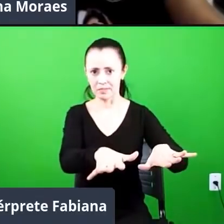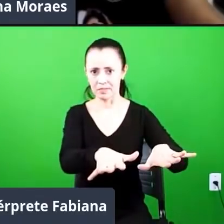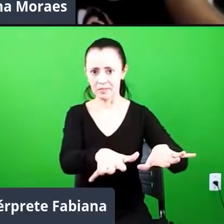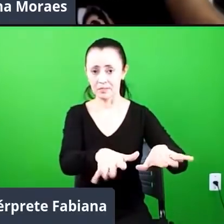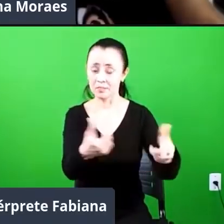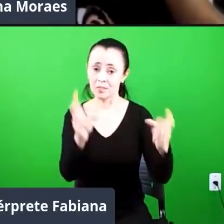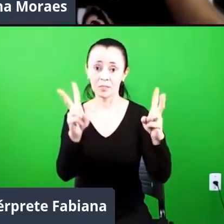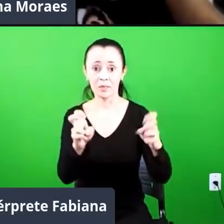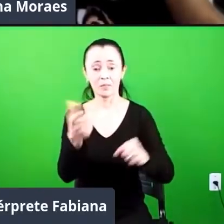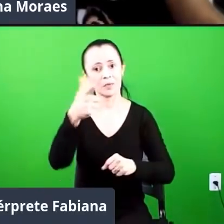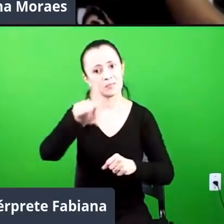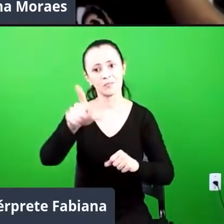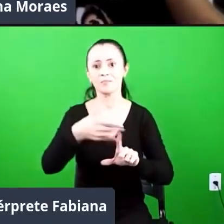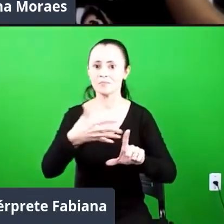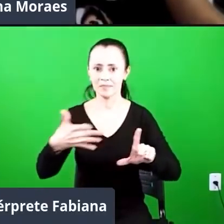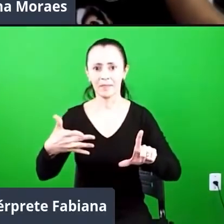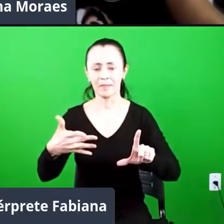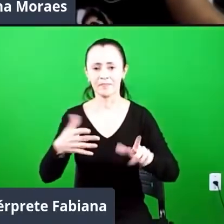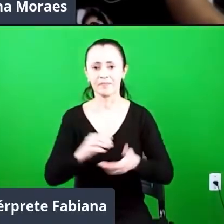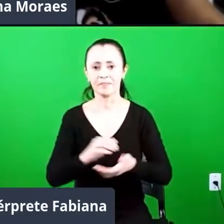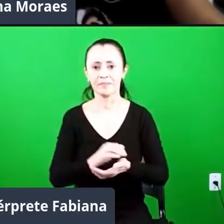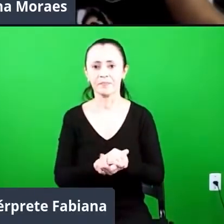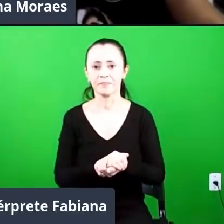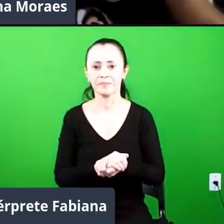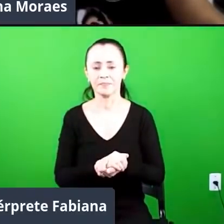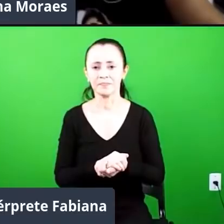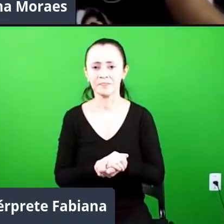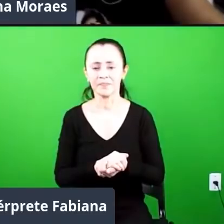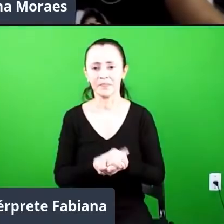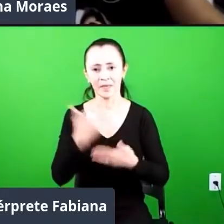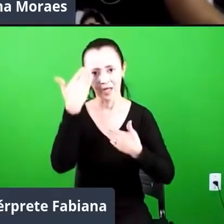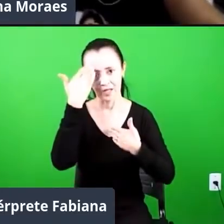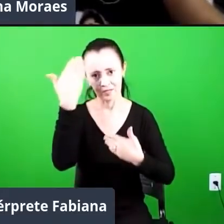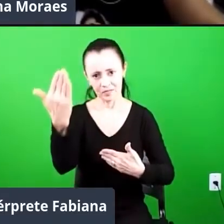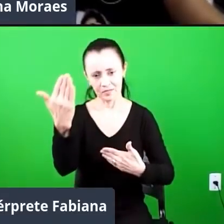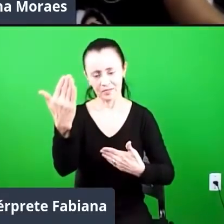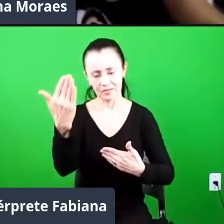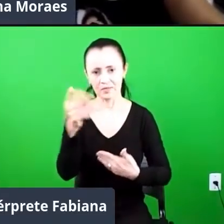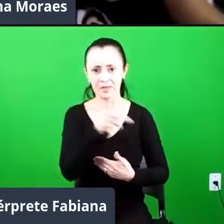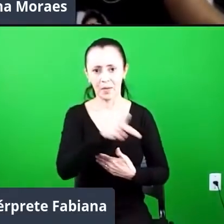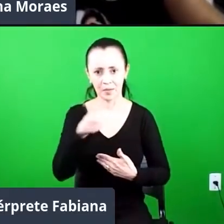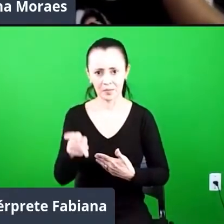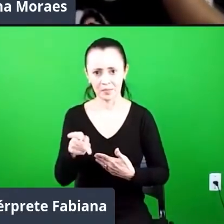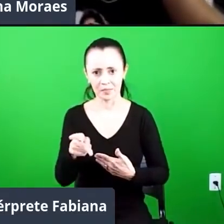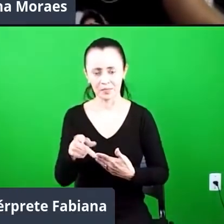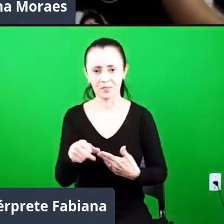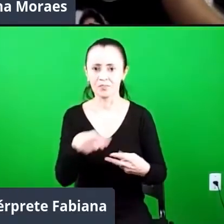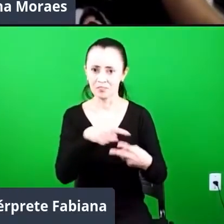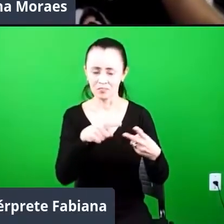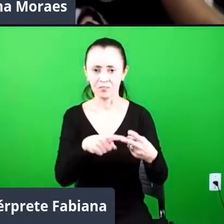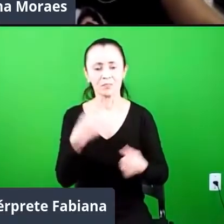Obrigada, pessoal. Quero agradecer aqui a fala, né, da professora Sheila, de fundamental